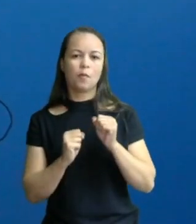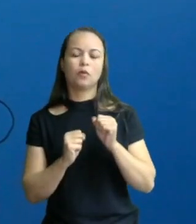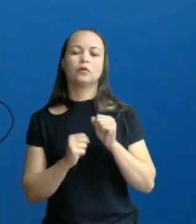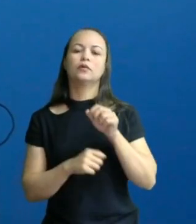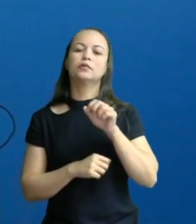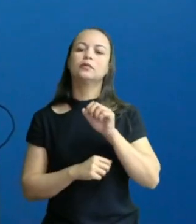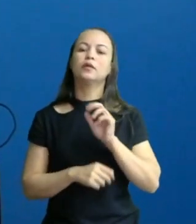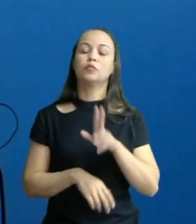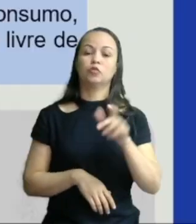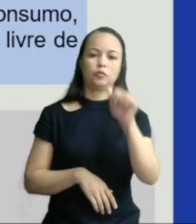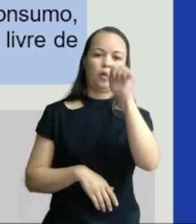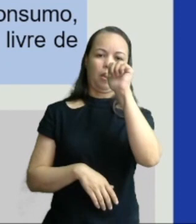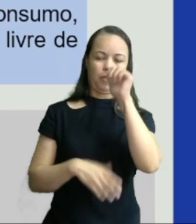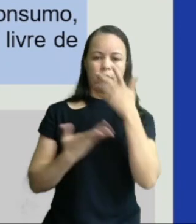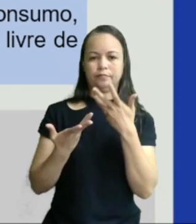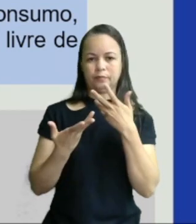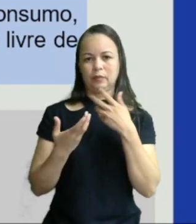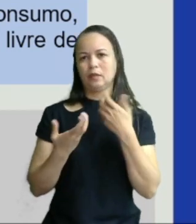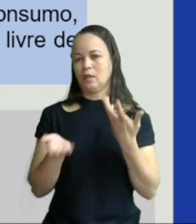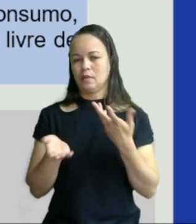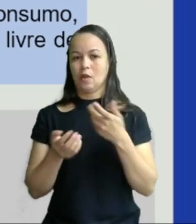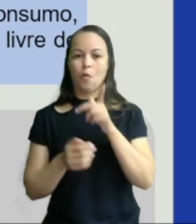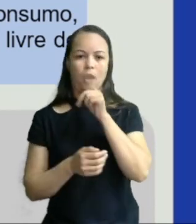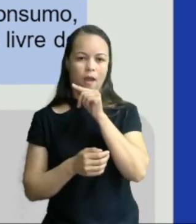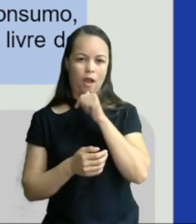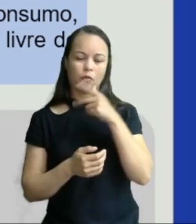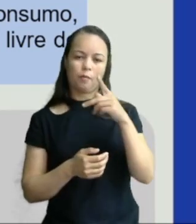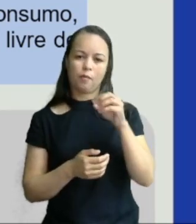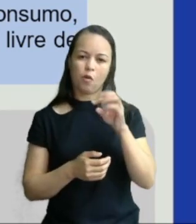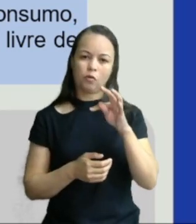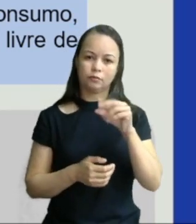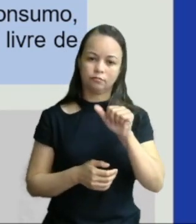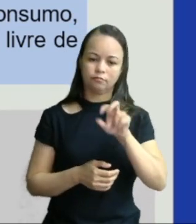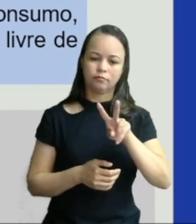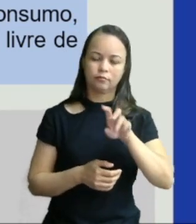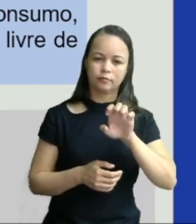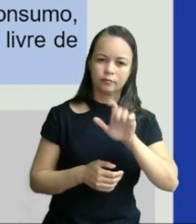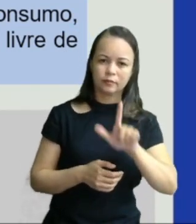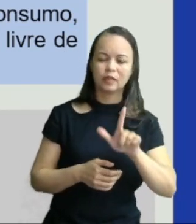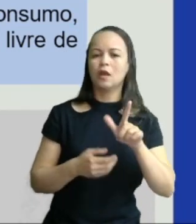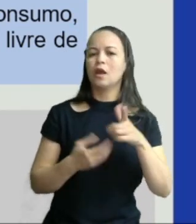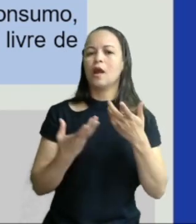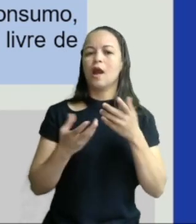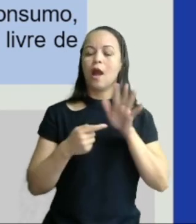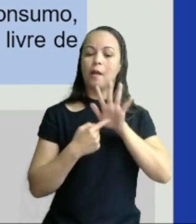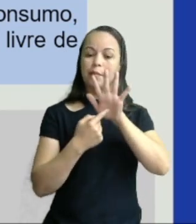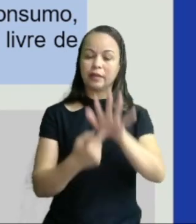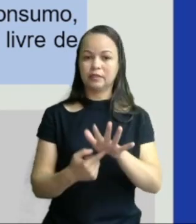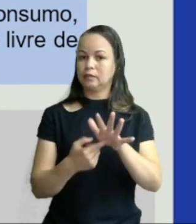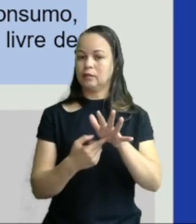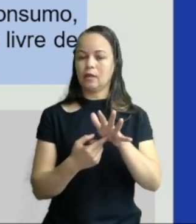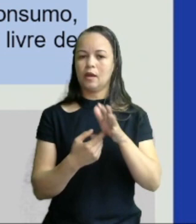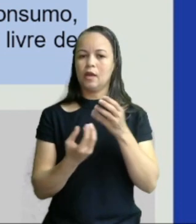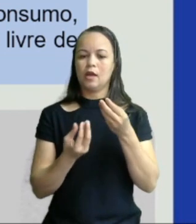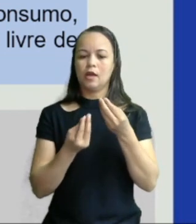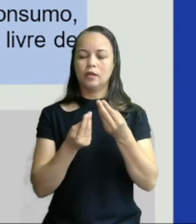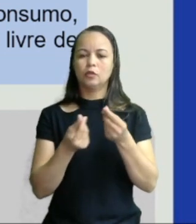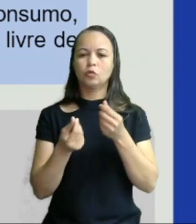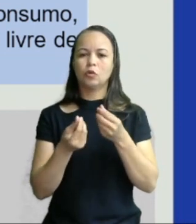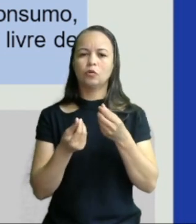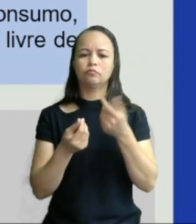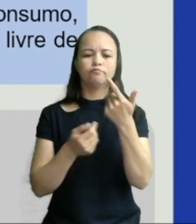água potável, que é própria para o consumo, apresenta-se inodoro, que não tem cheiro, não é